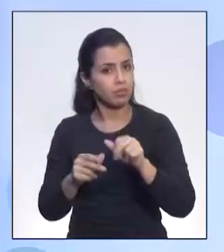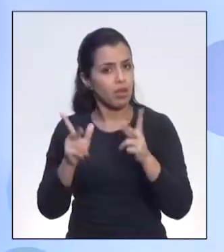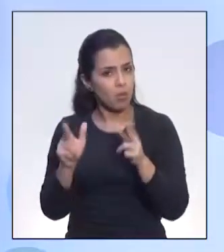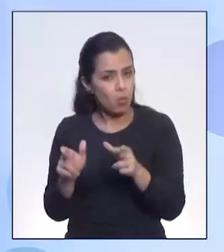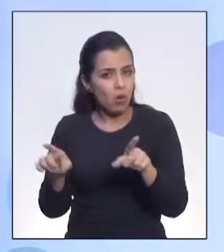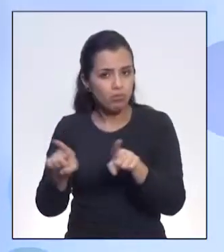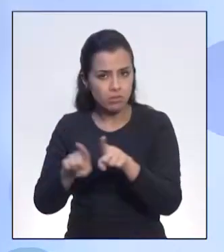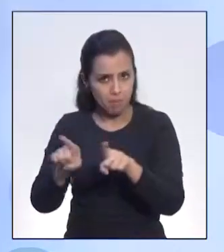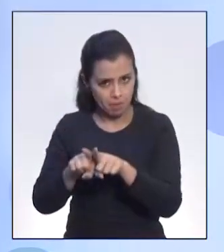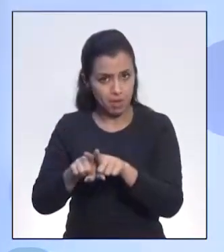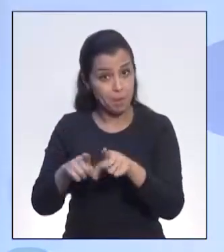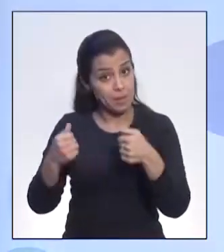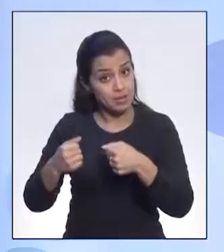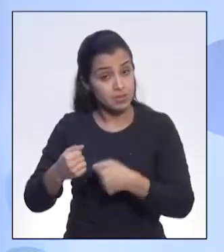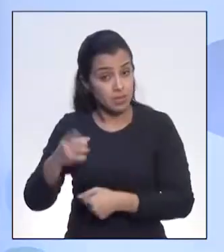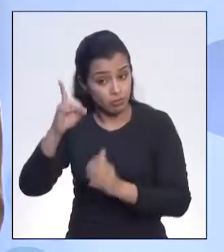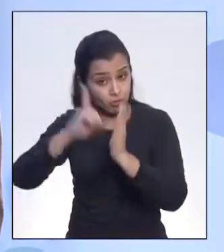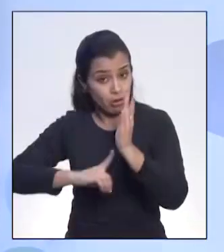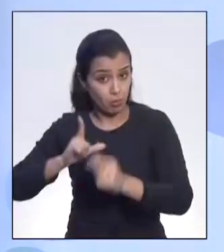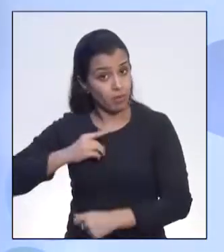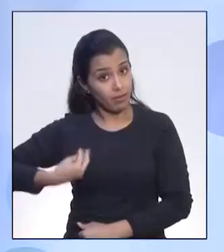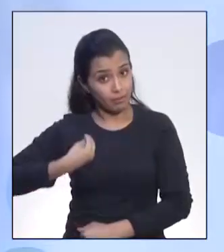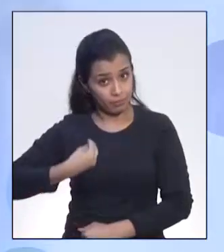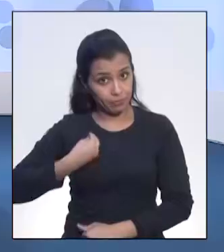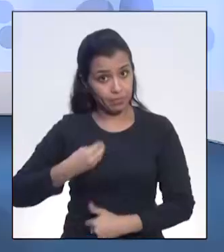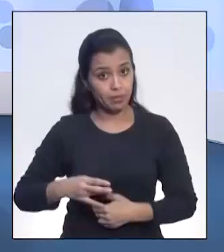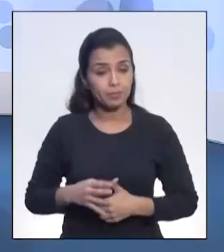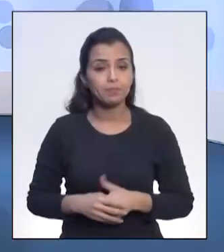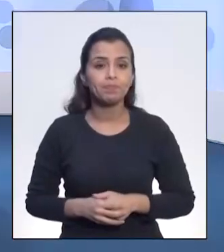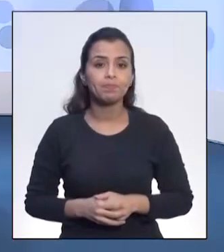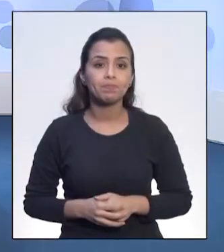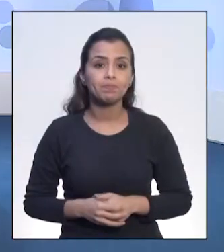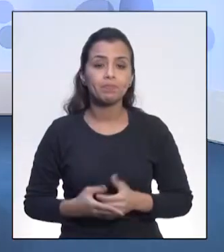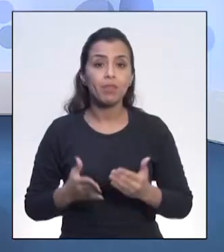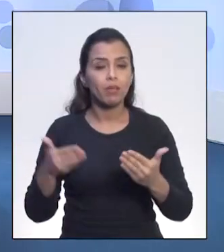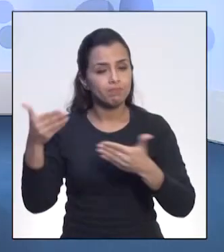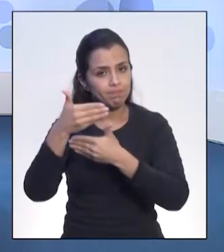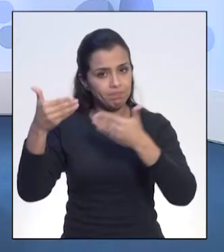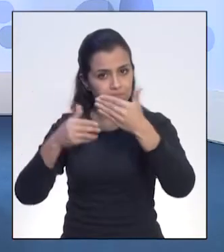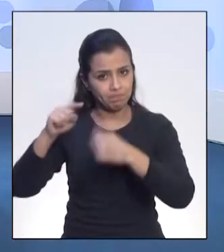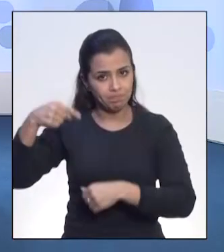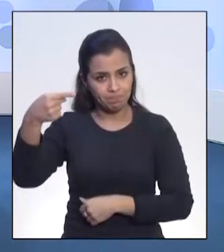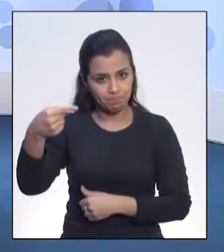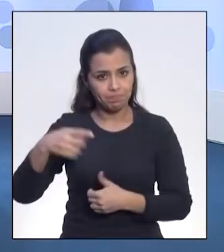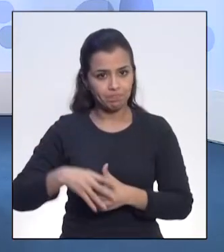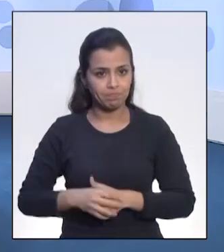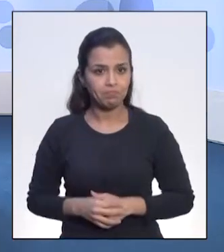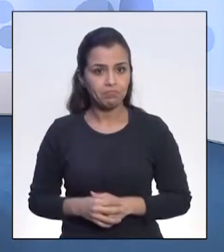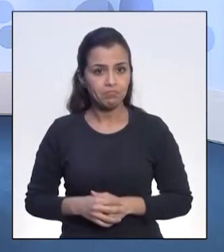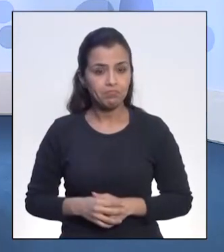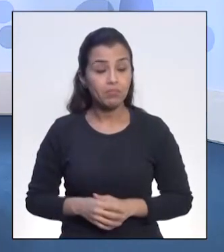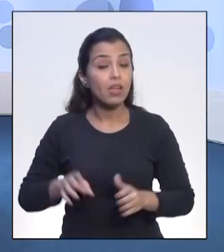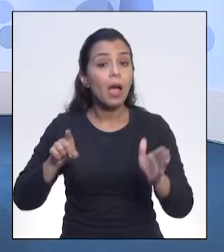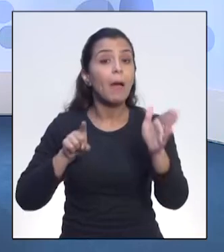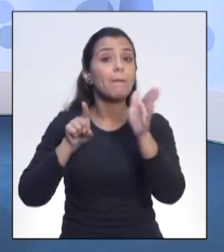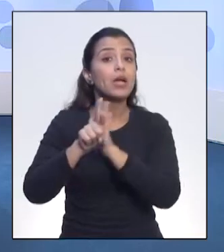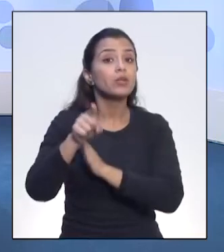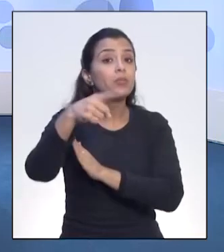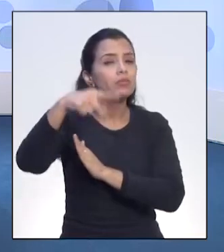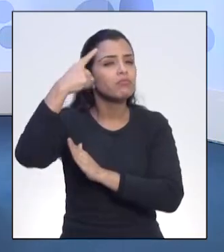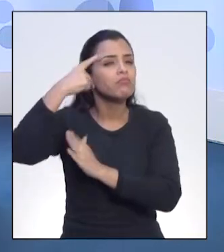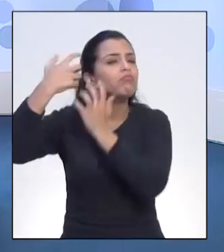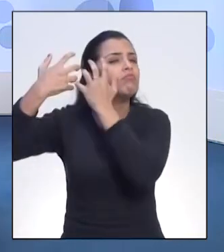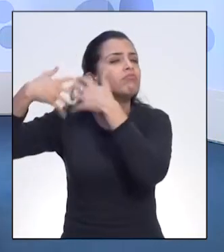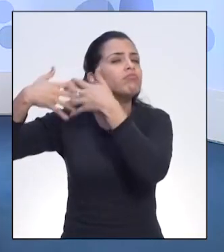devemos ter direito à vida. E nós vamos passar aqui E vamos fazer uma pergunta para